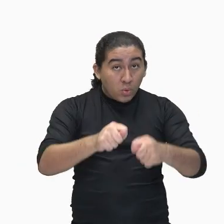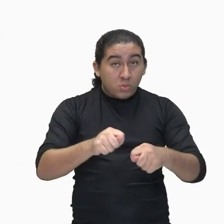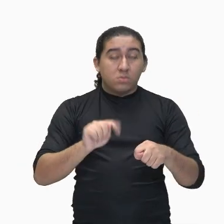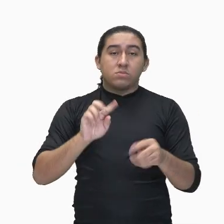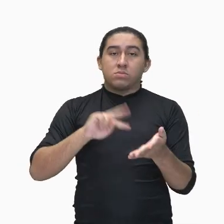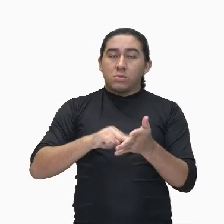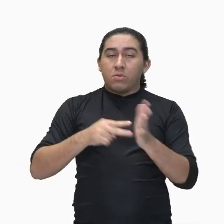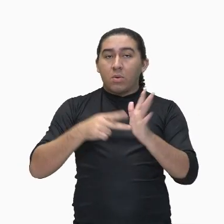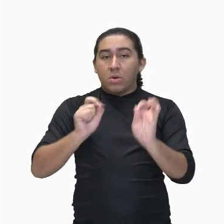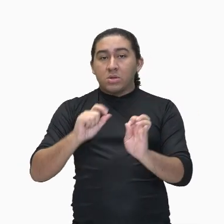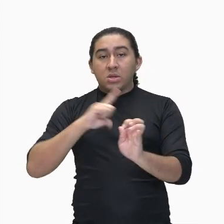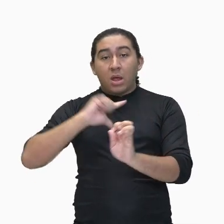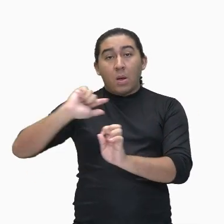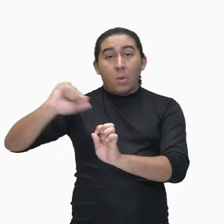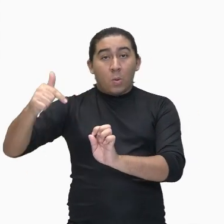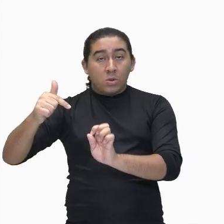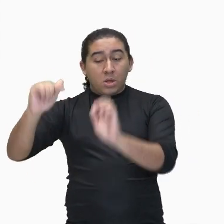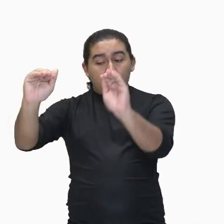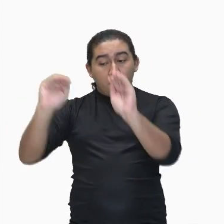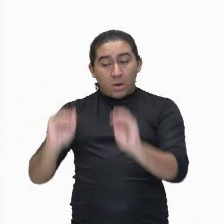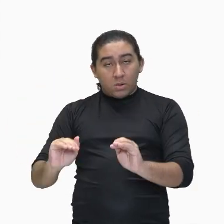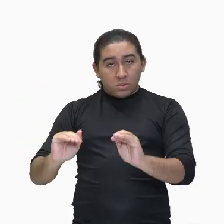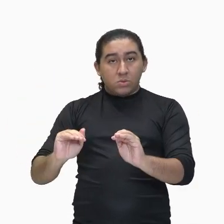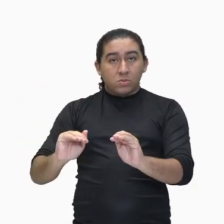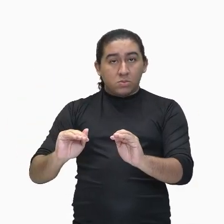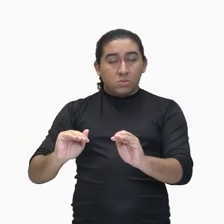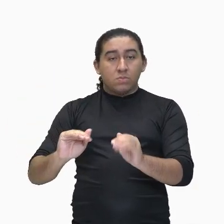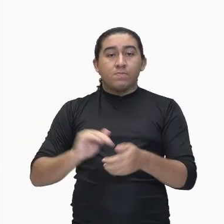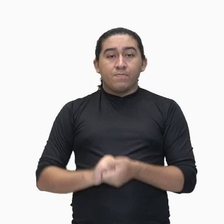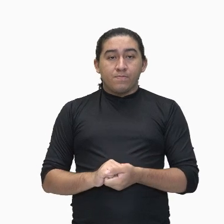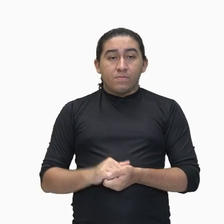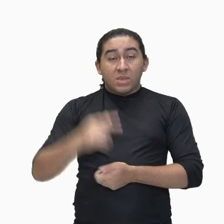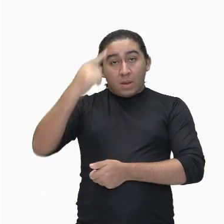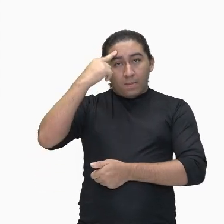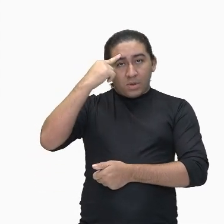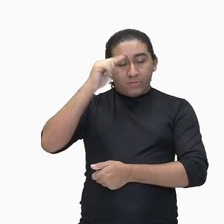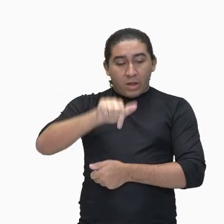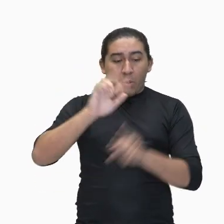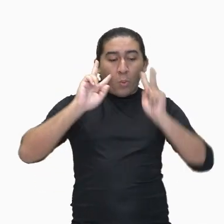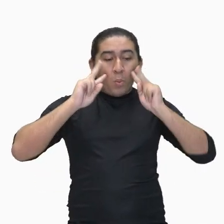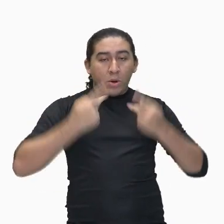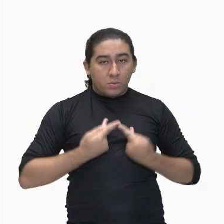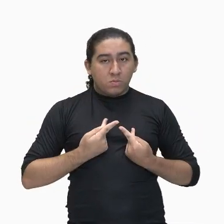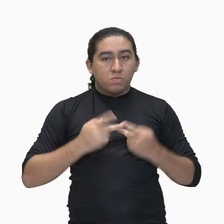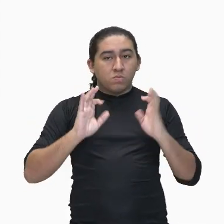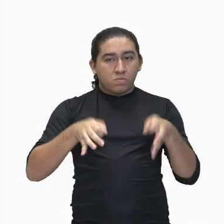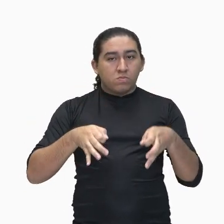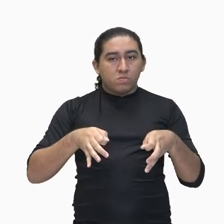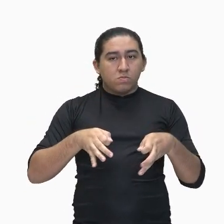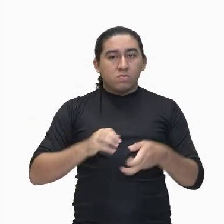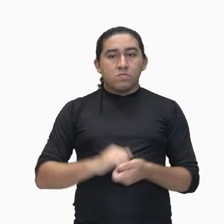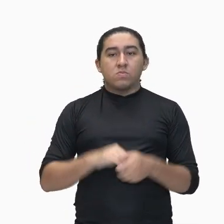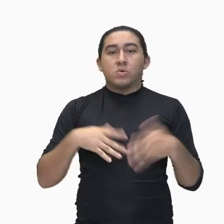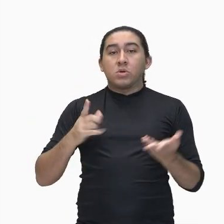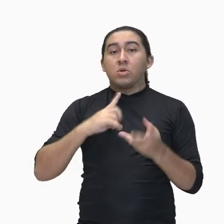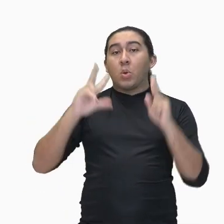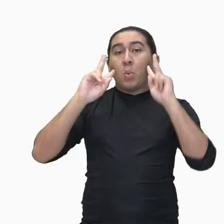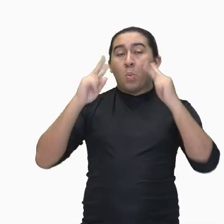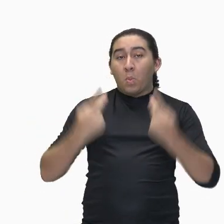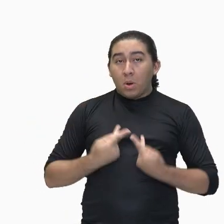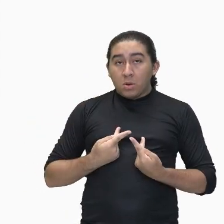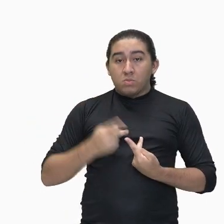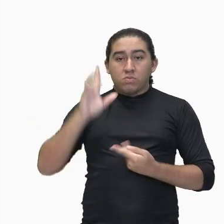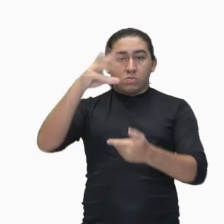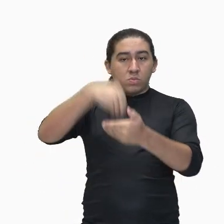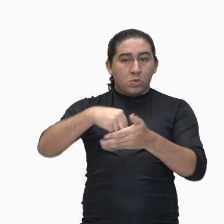de premissa menor. Sócrates é homem. Então, coloca Sócrates dentro da